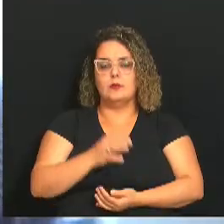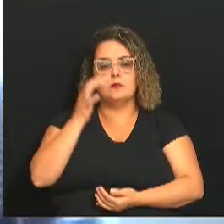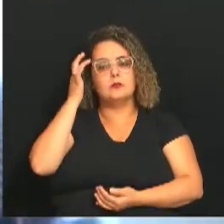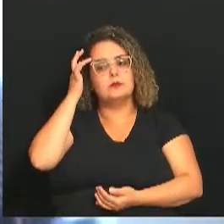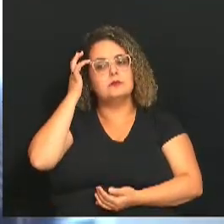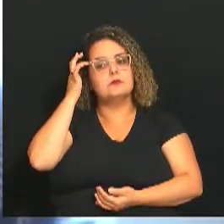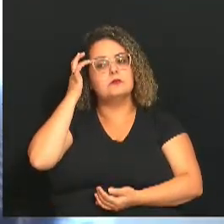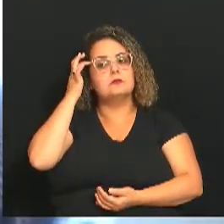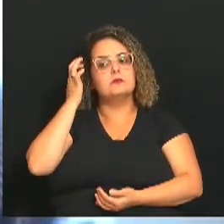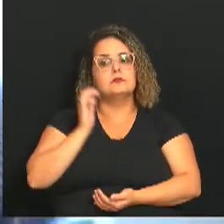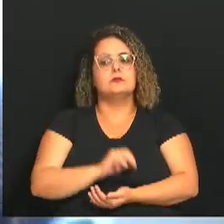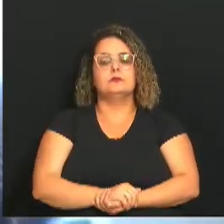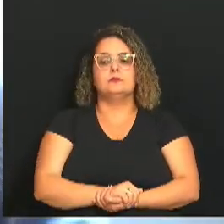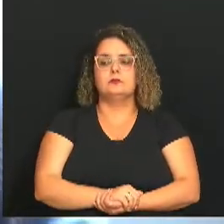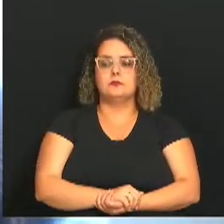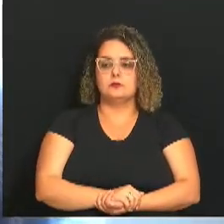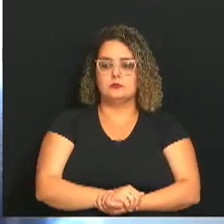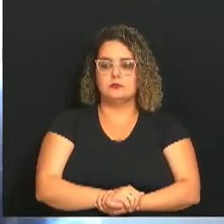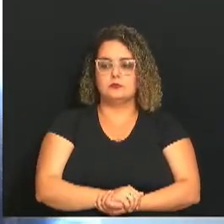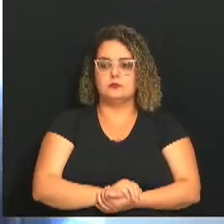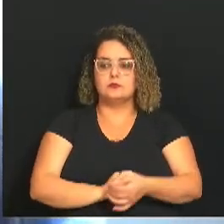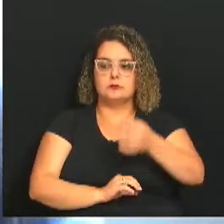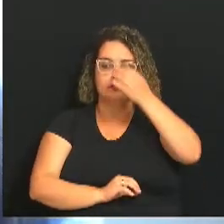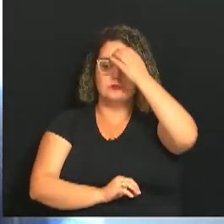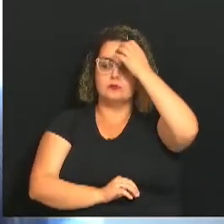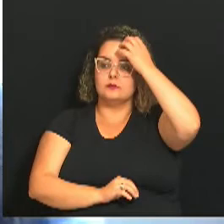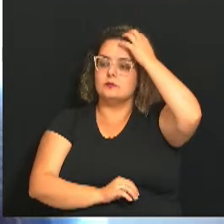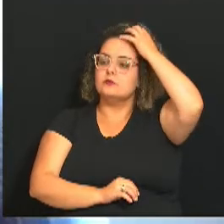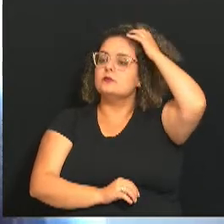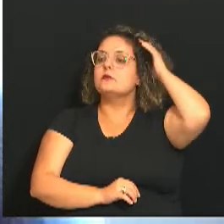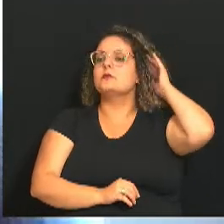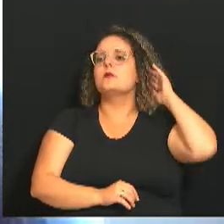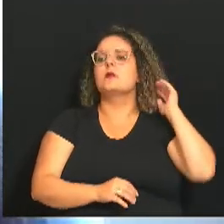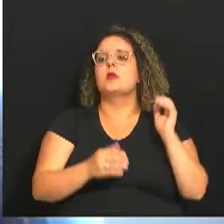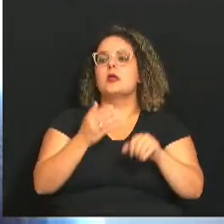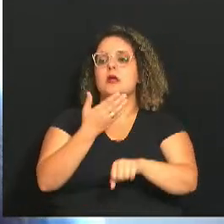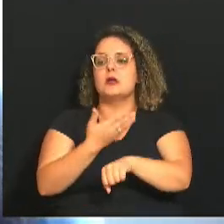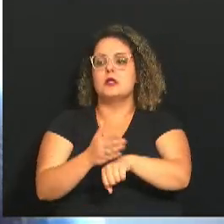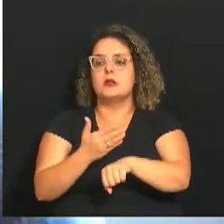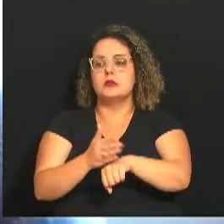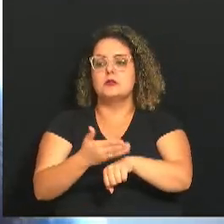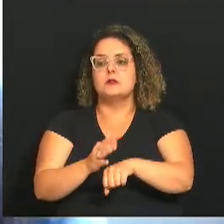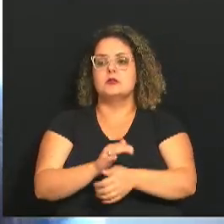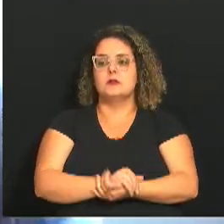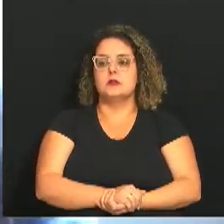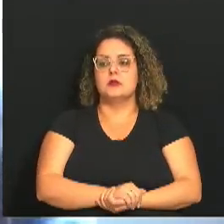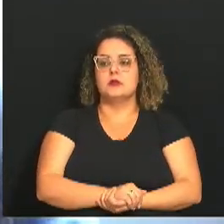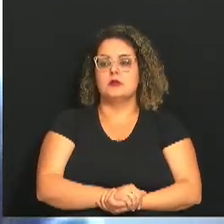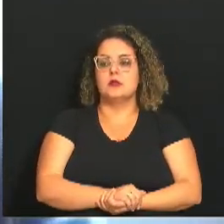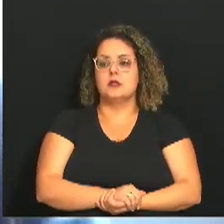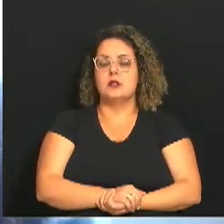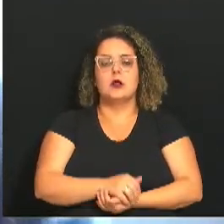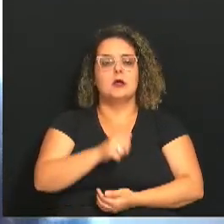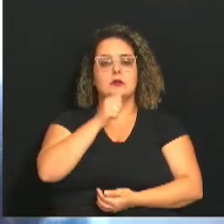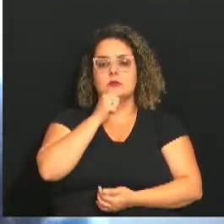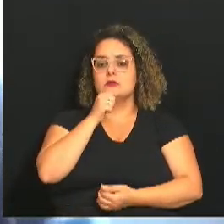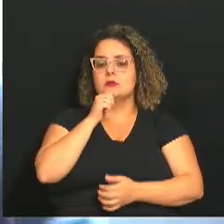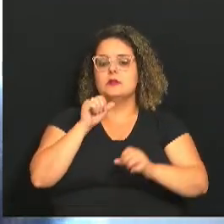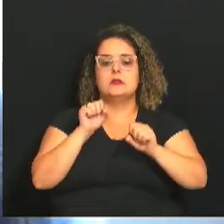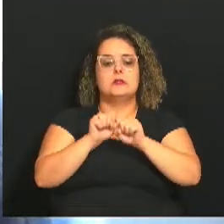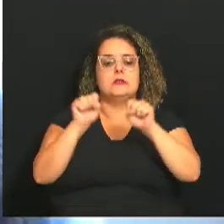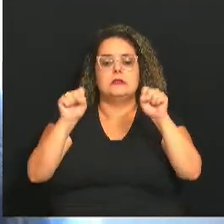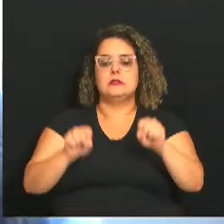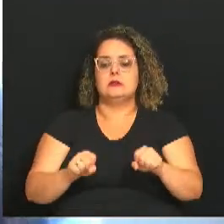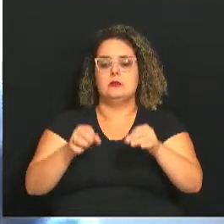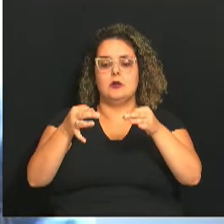Com relação a esses treinamentos, né, a gente ainda não tem nada sistematizado. O que a